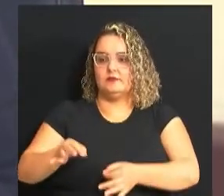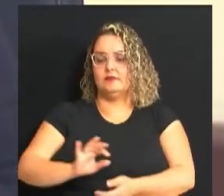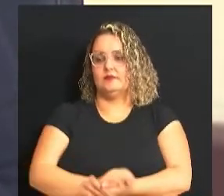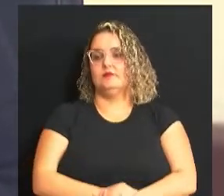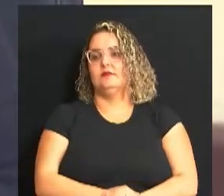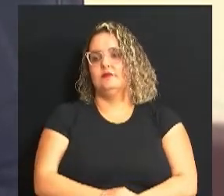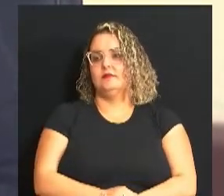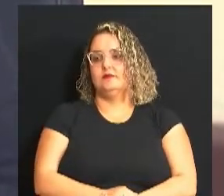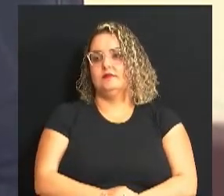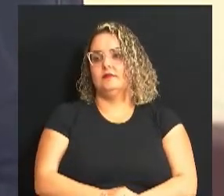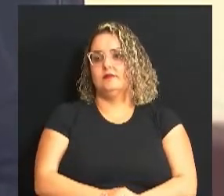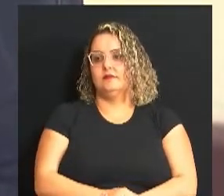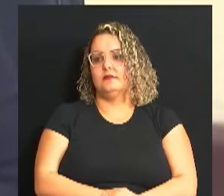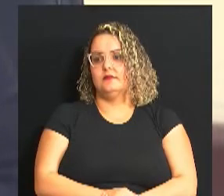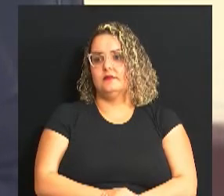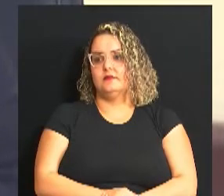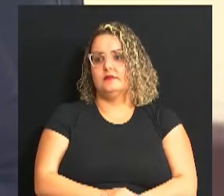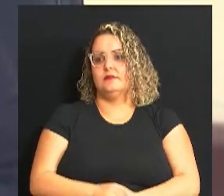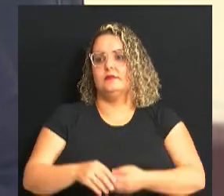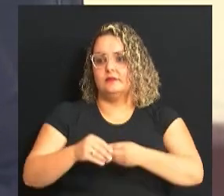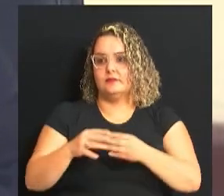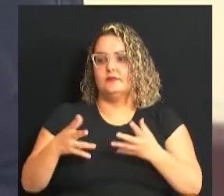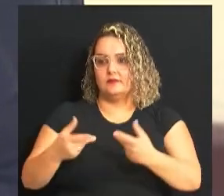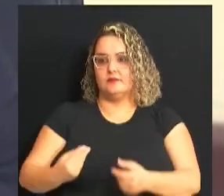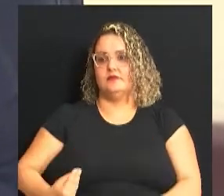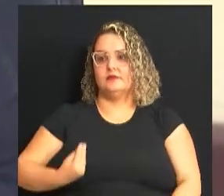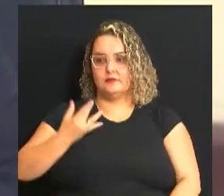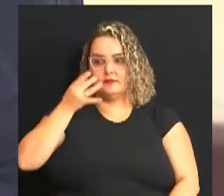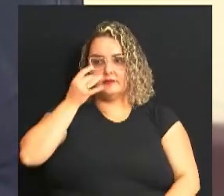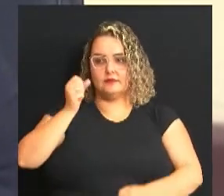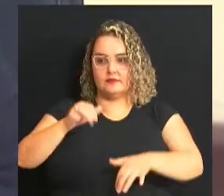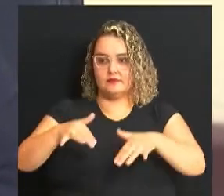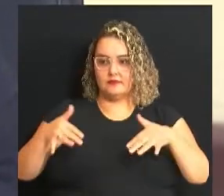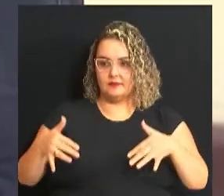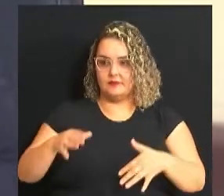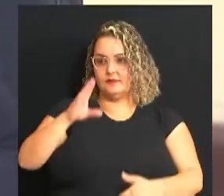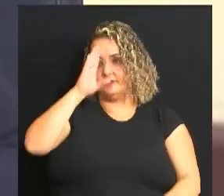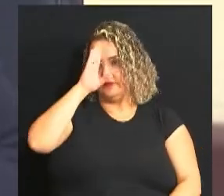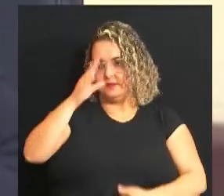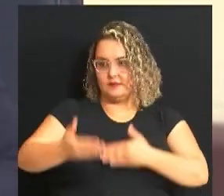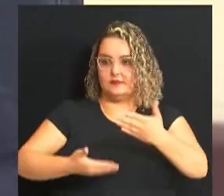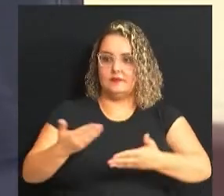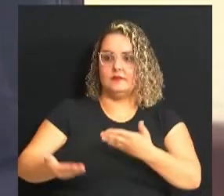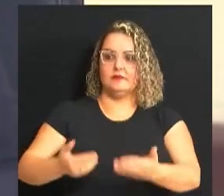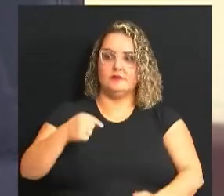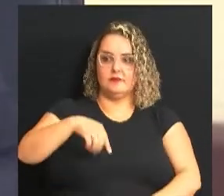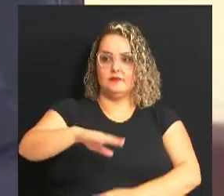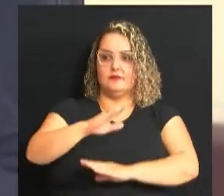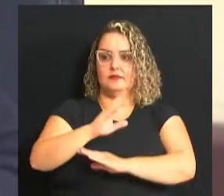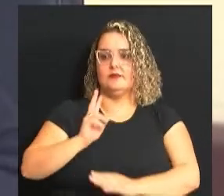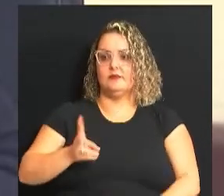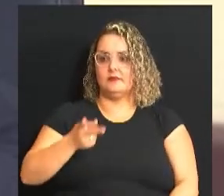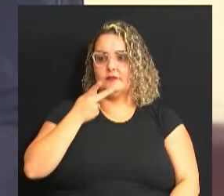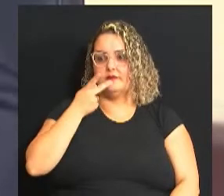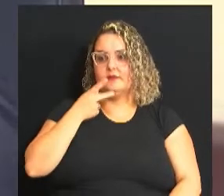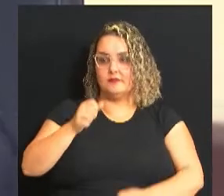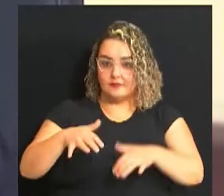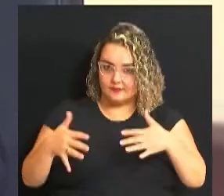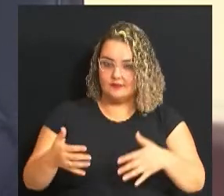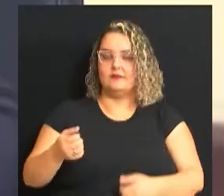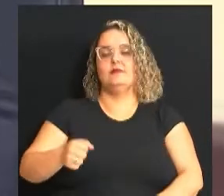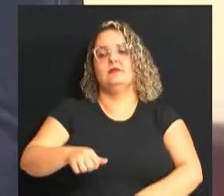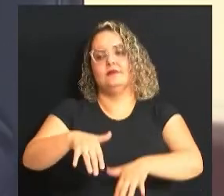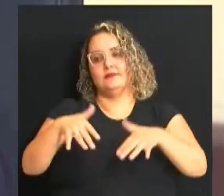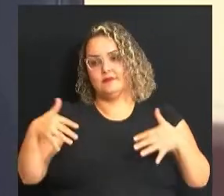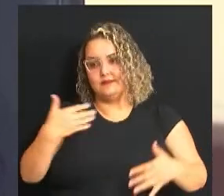E cumprimentar todos aqui que participam dessa sessão, principalmente os servidores dessa casa. Eu sempre falo sessão, mas é audiência pública. Estou tão